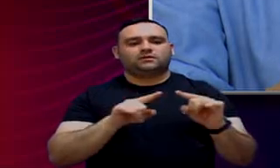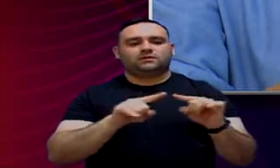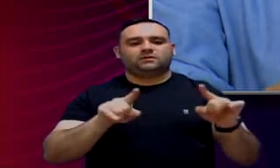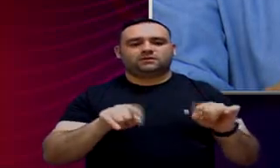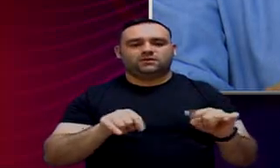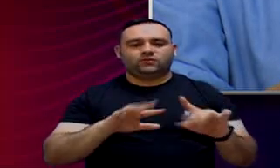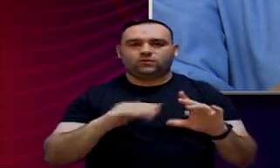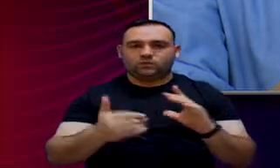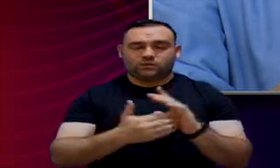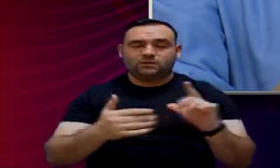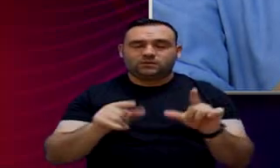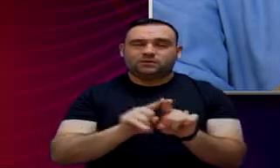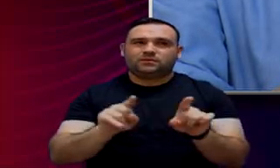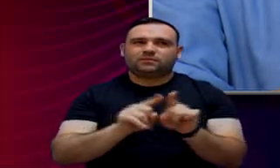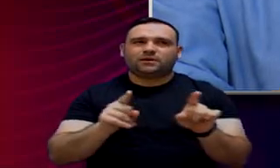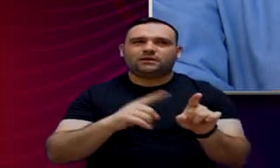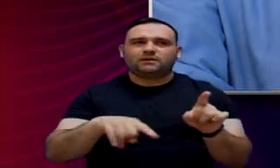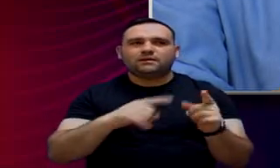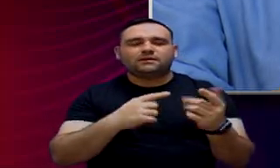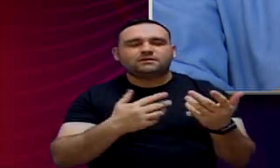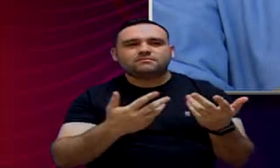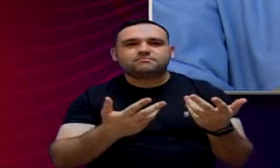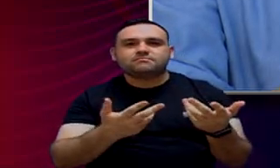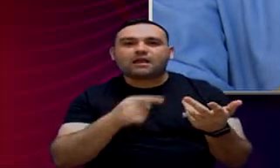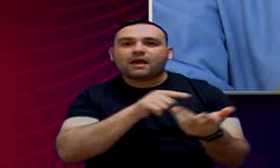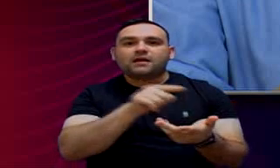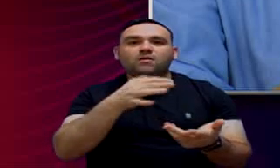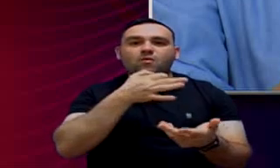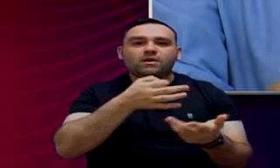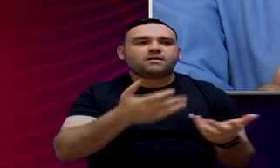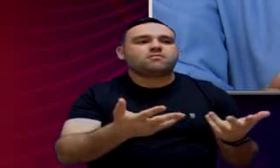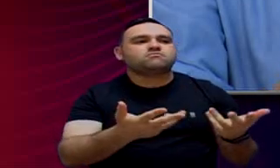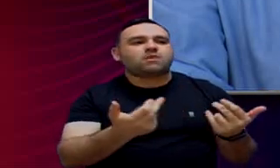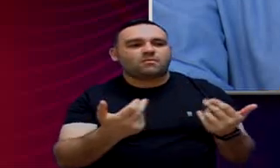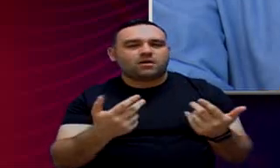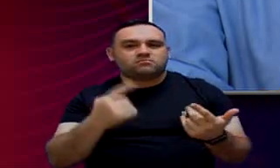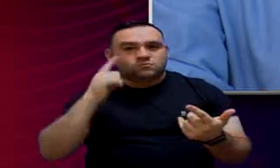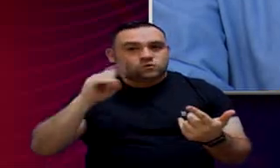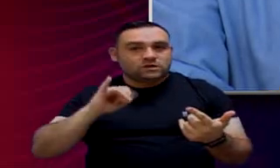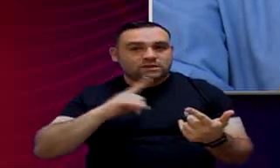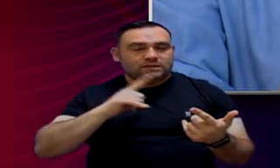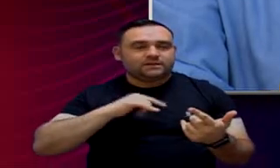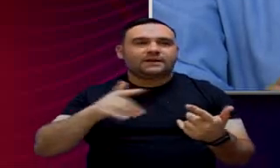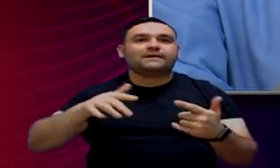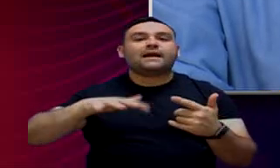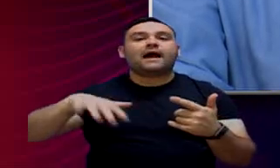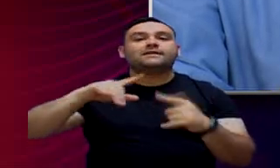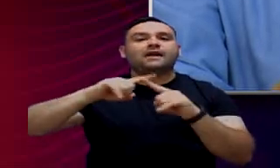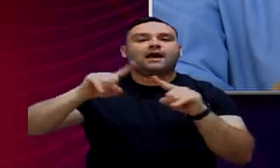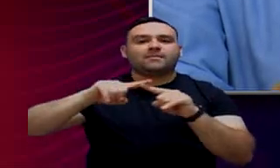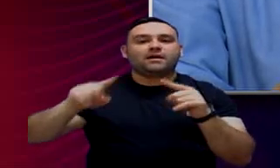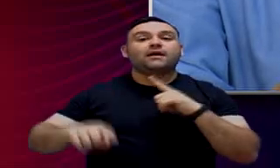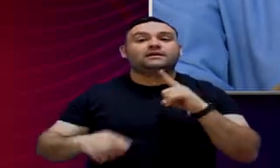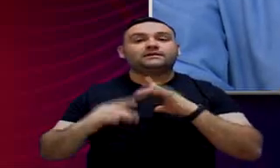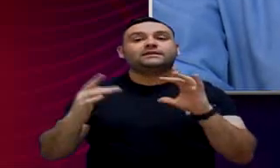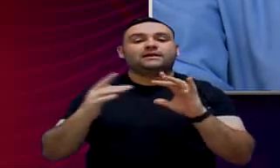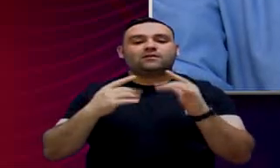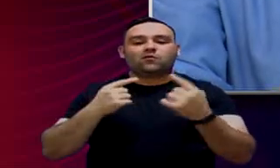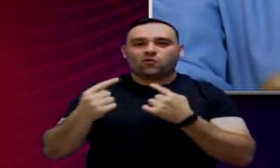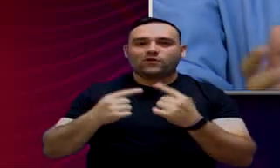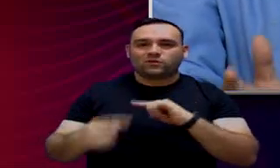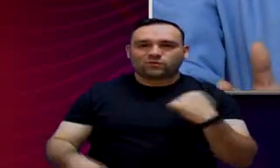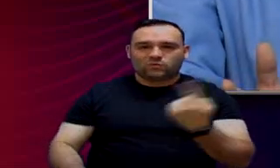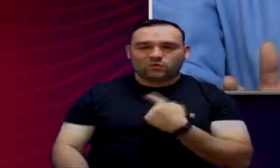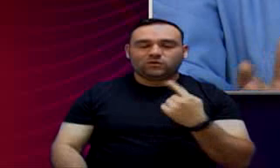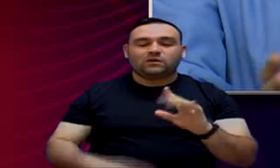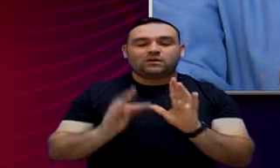servidores até para ouvi-los não sei se vocês têm né algum espaço né disputa